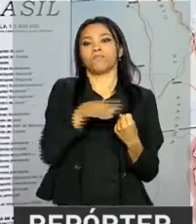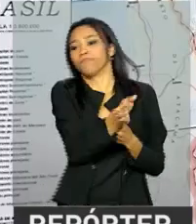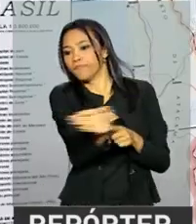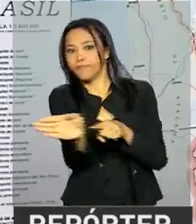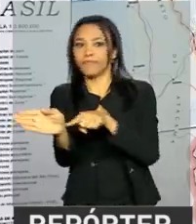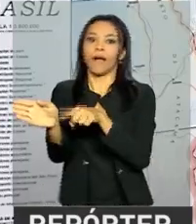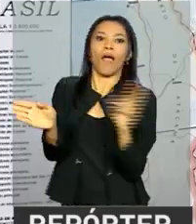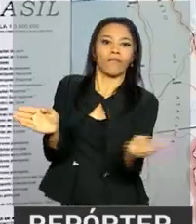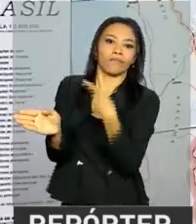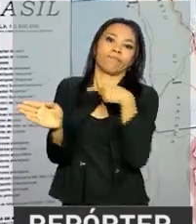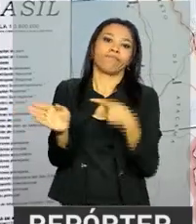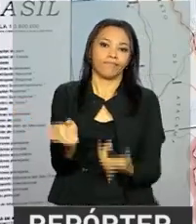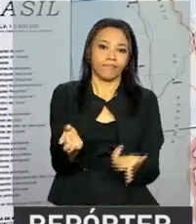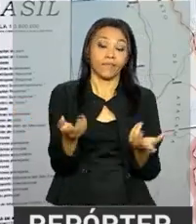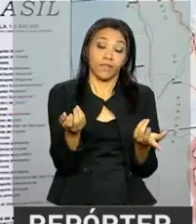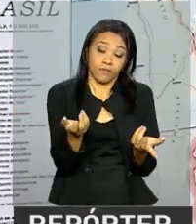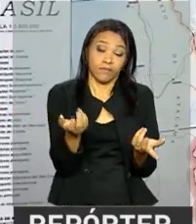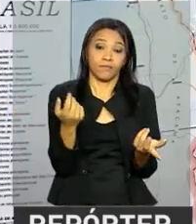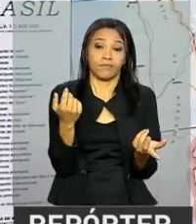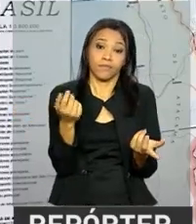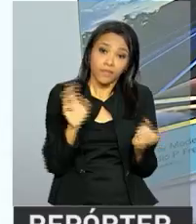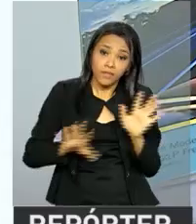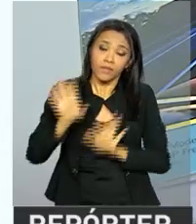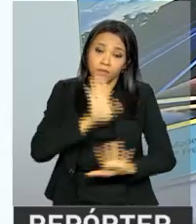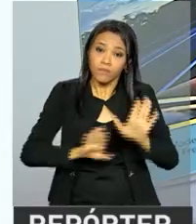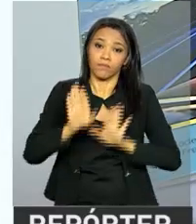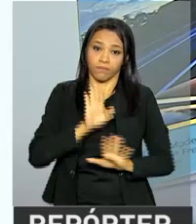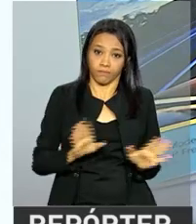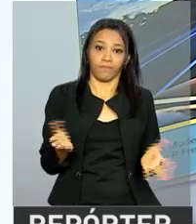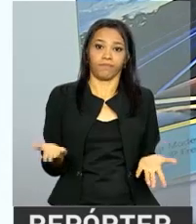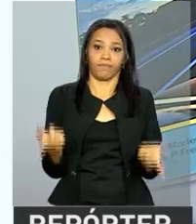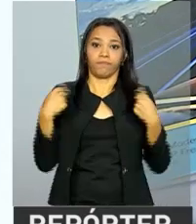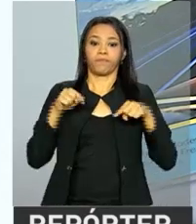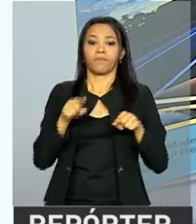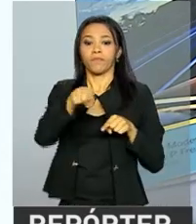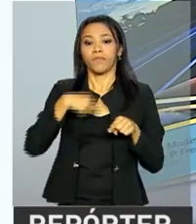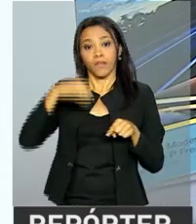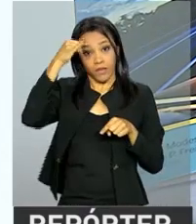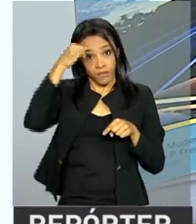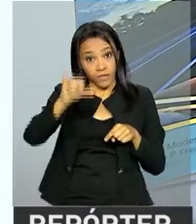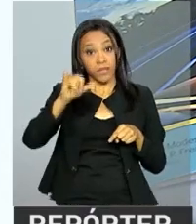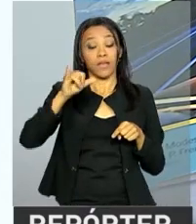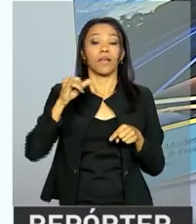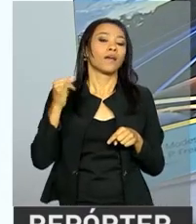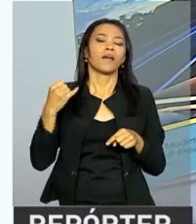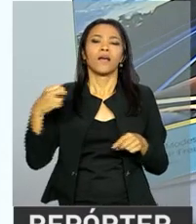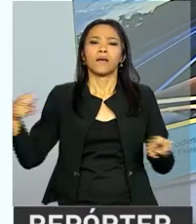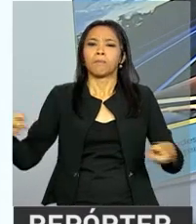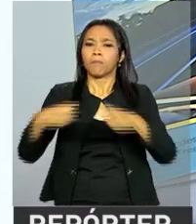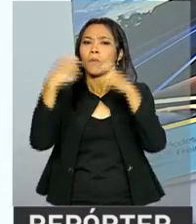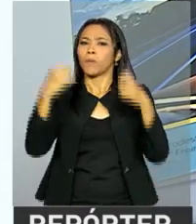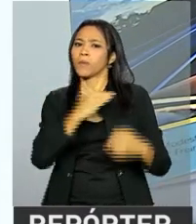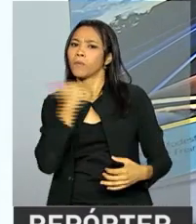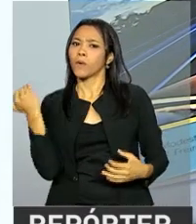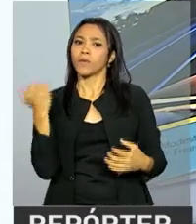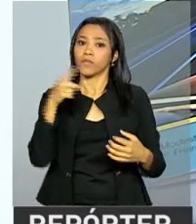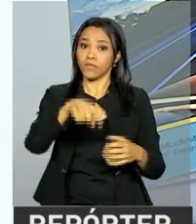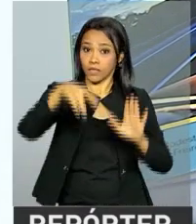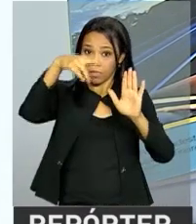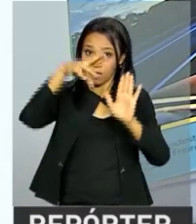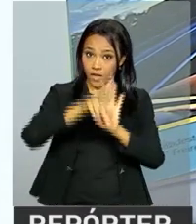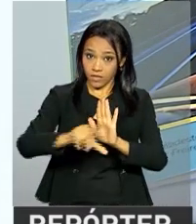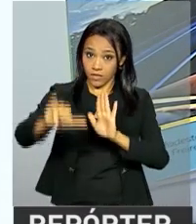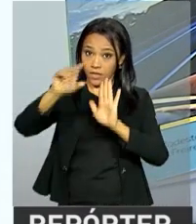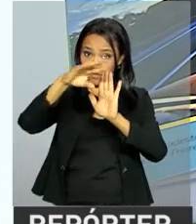que ter essa essa sensibilidade e para evitar acidentes e mortes a legislação se modernizou nos